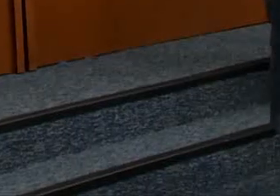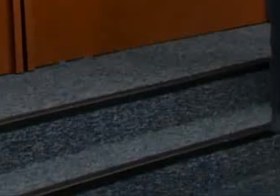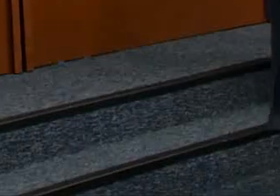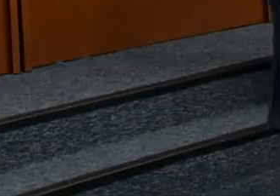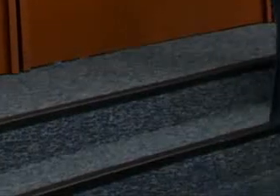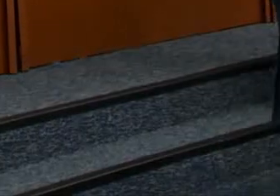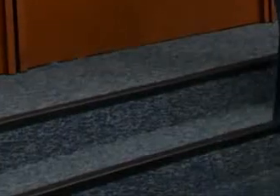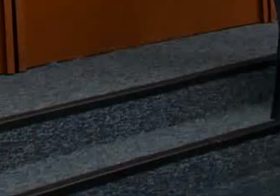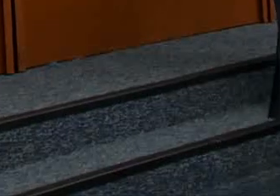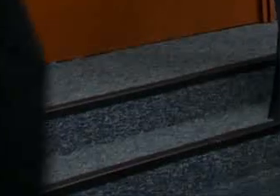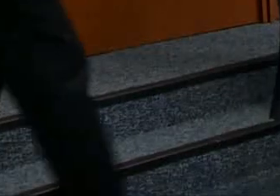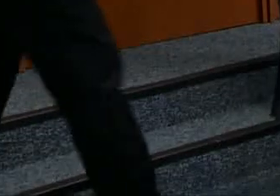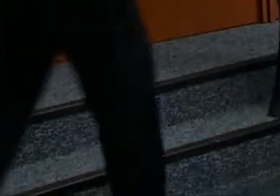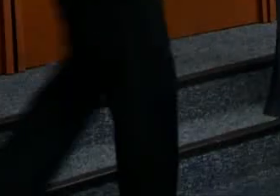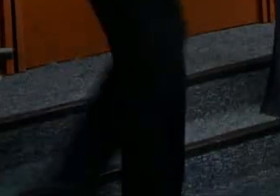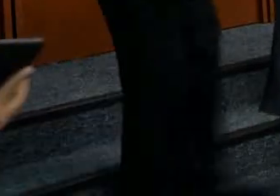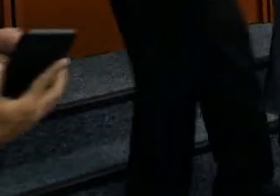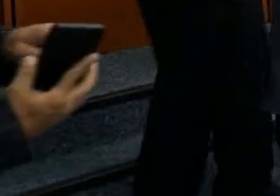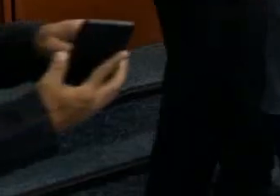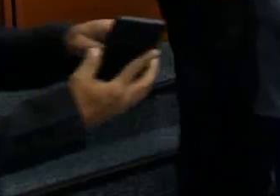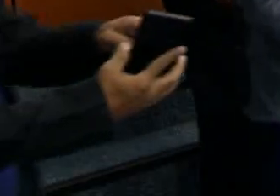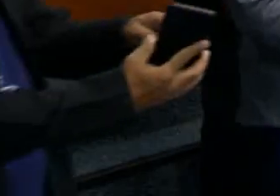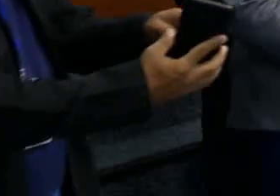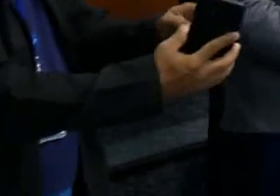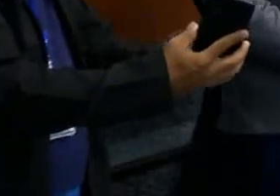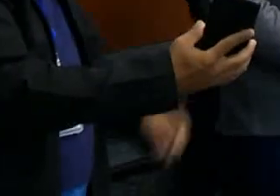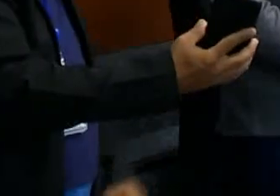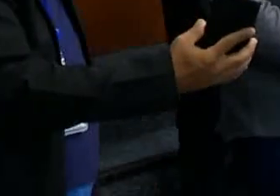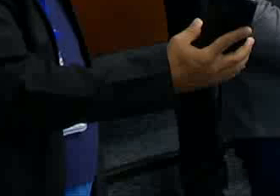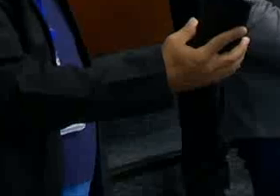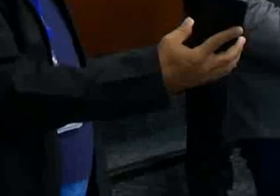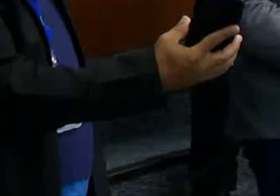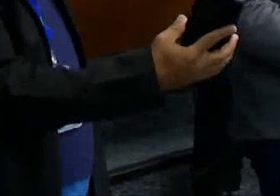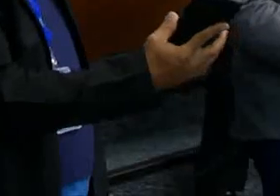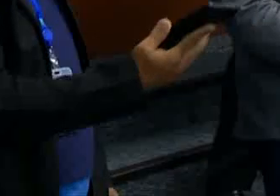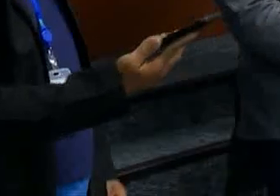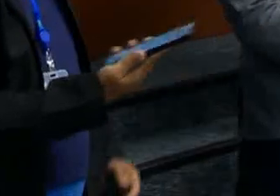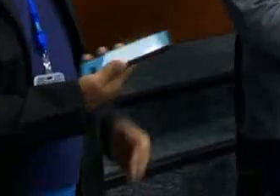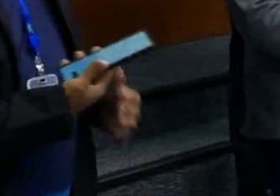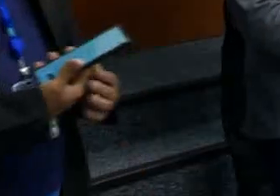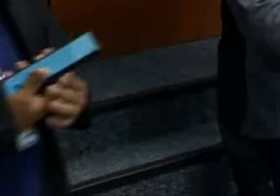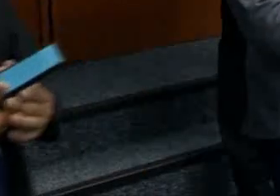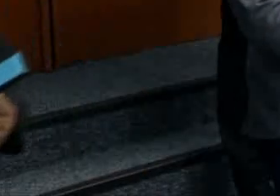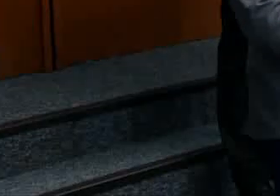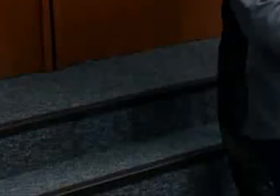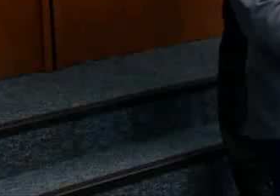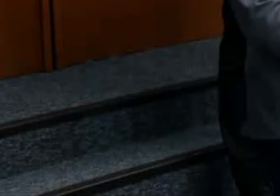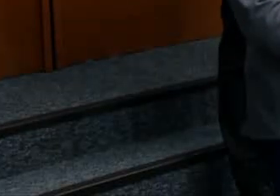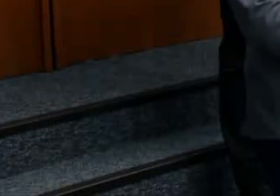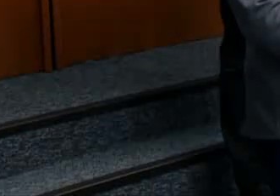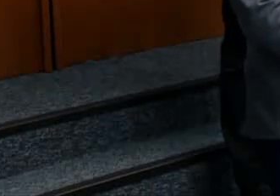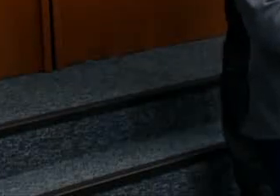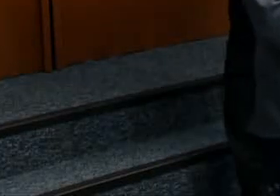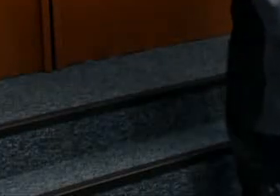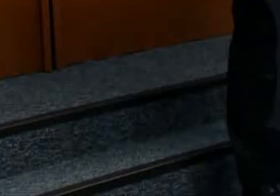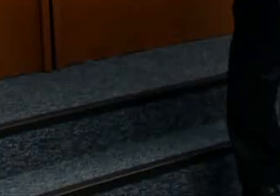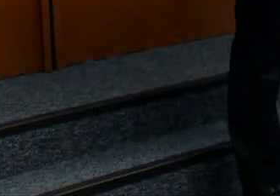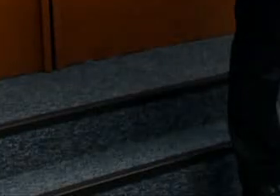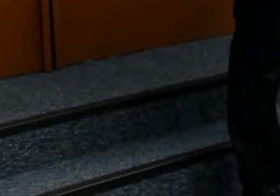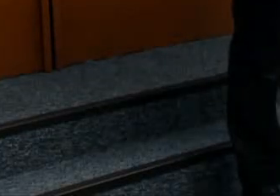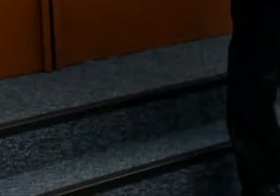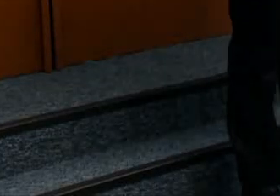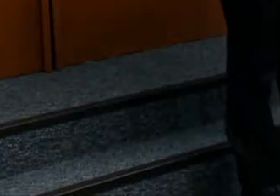informação para as pessoas, para elas refletirem. Mas quero agradecer bastante, vereadora Fernanda, minha